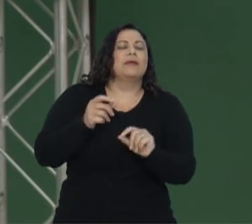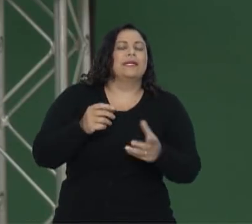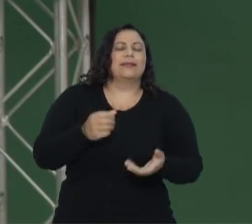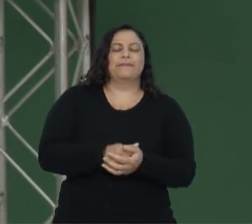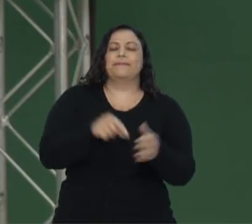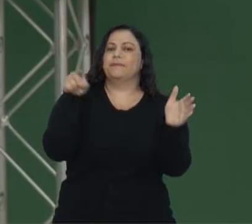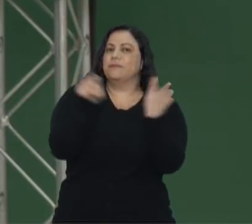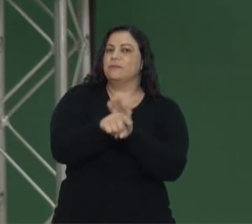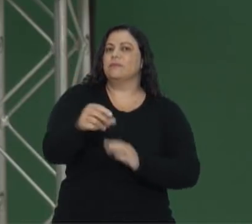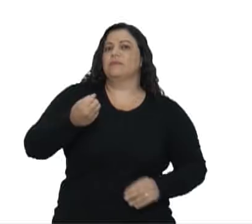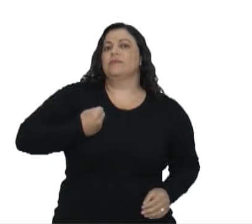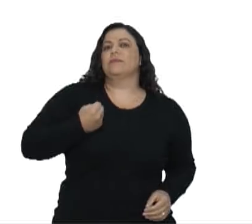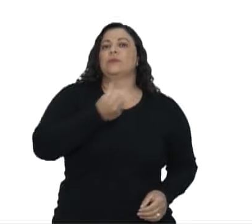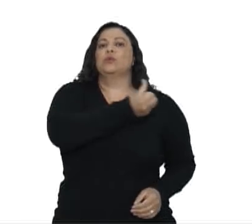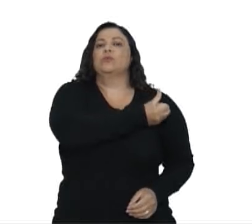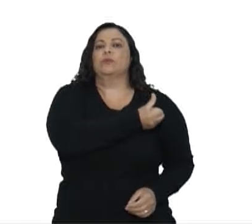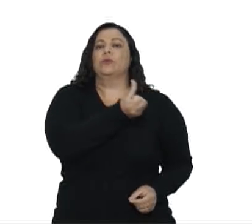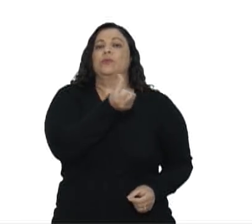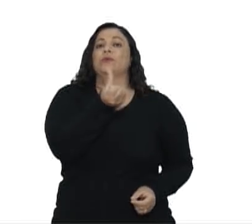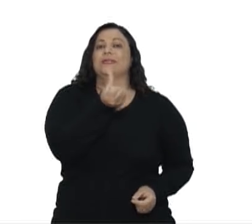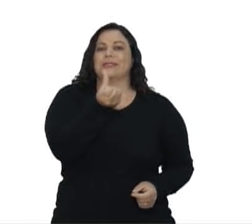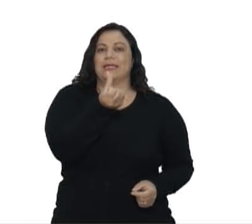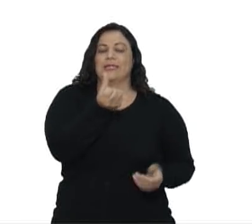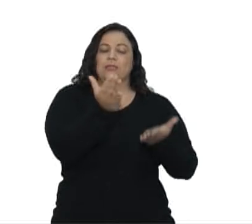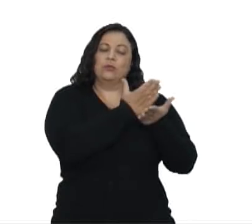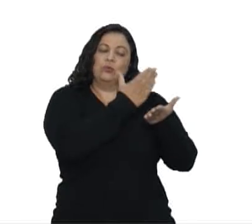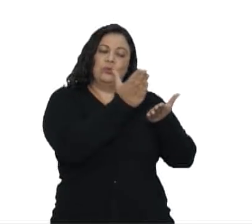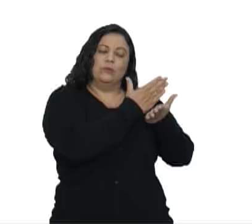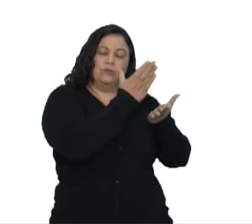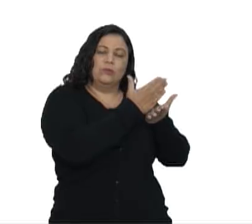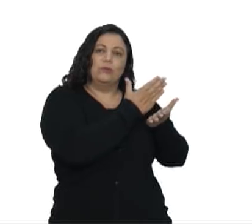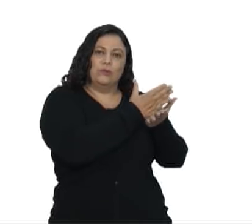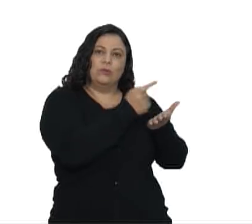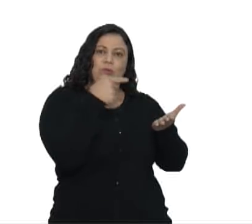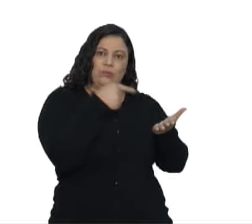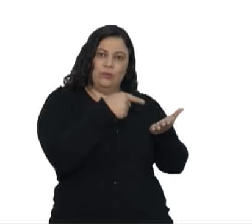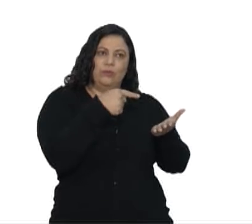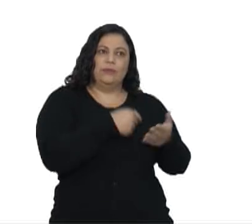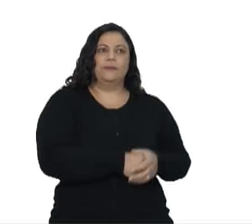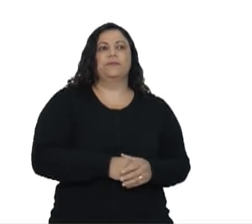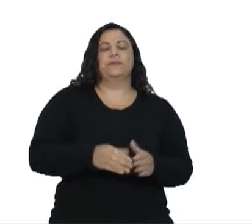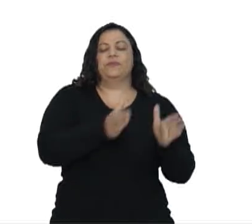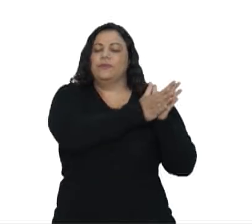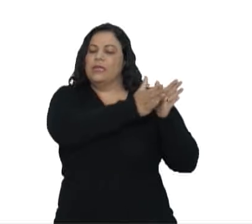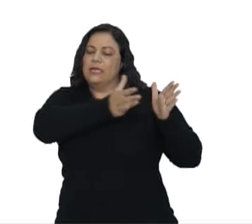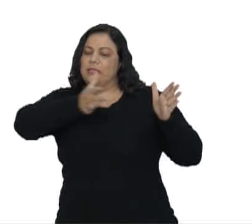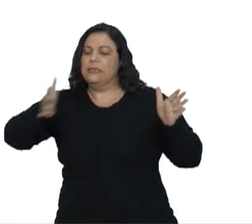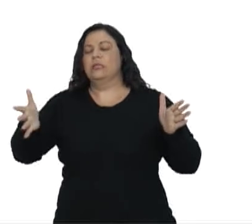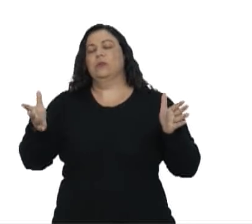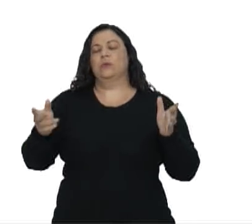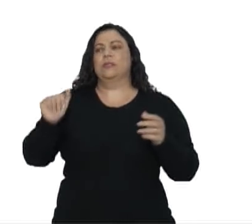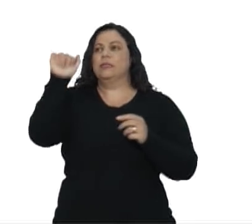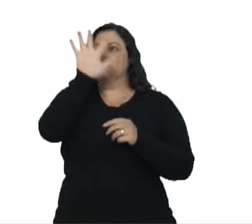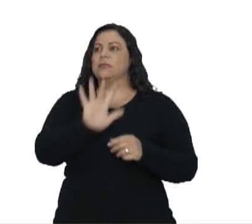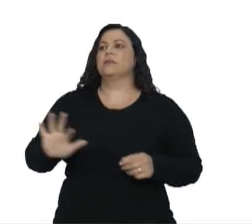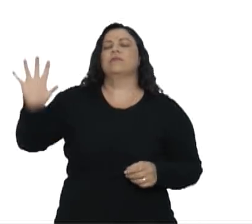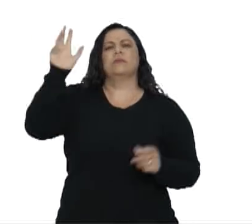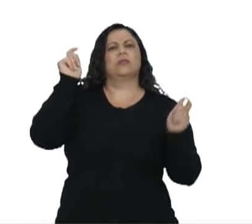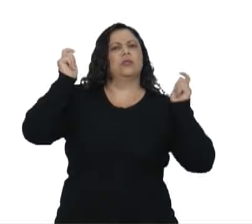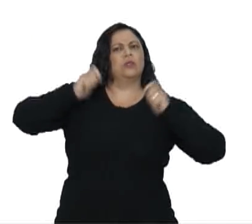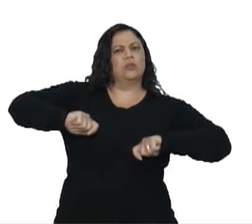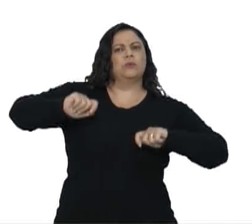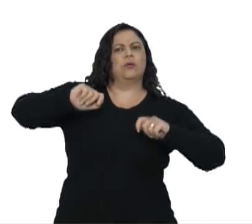livro didático. A sequência de imagens a seguir mostra uma esfera e uma argola feitas do mesmo